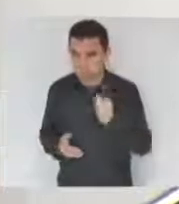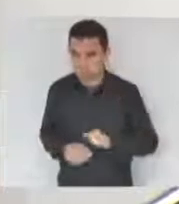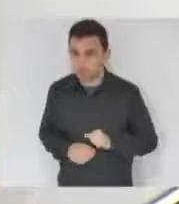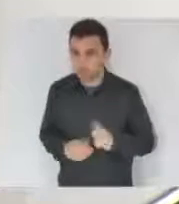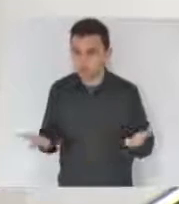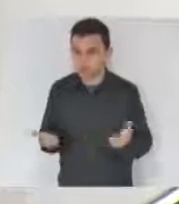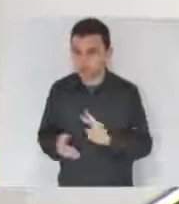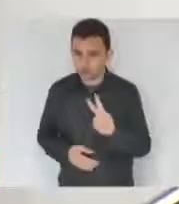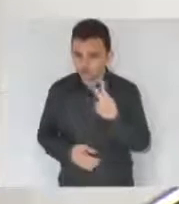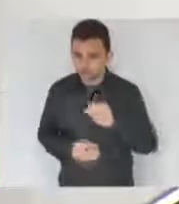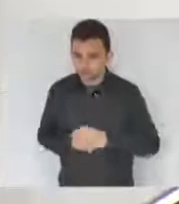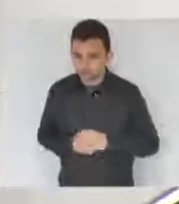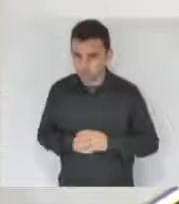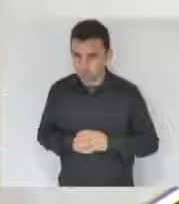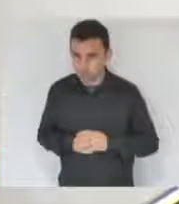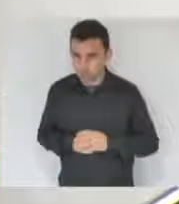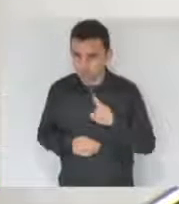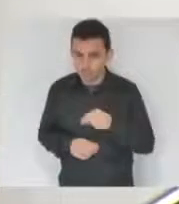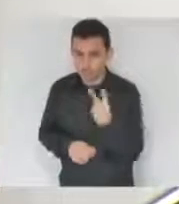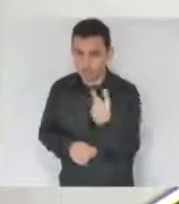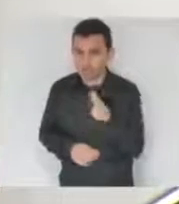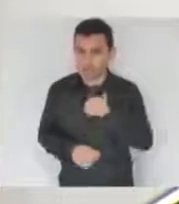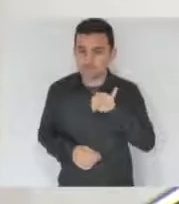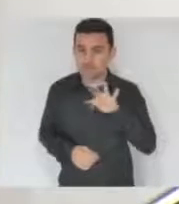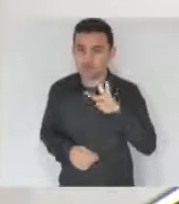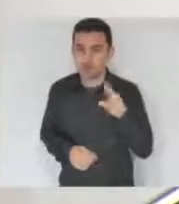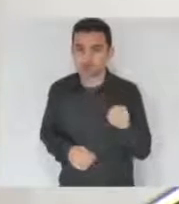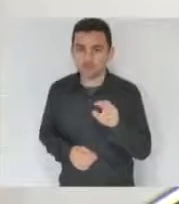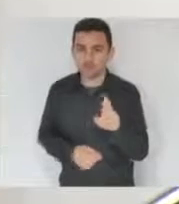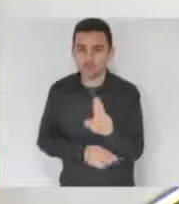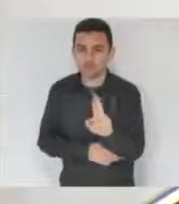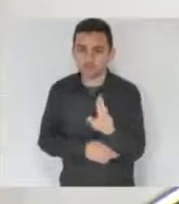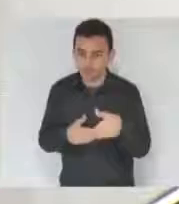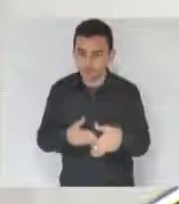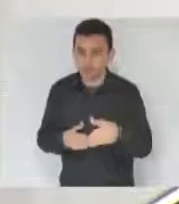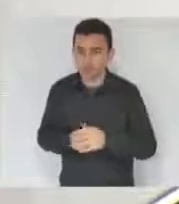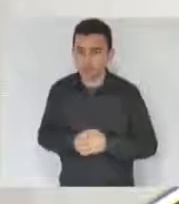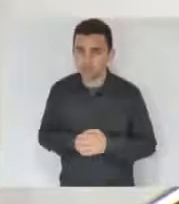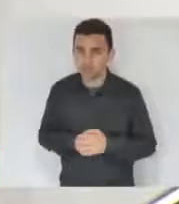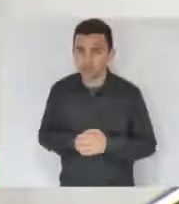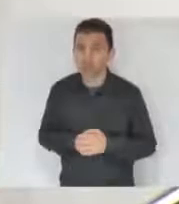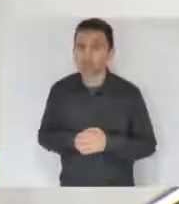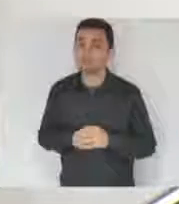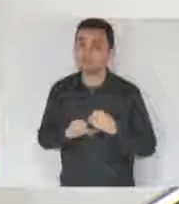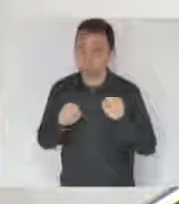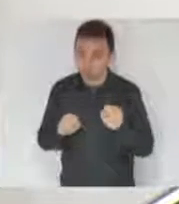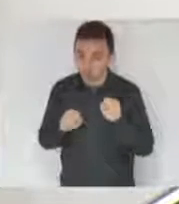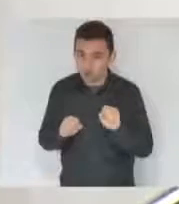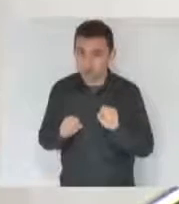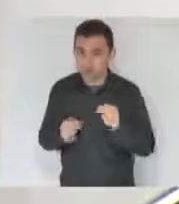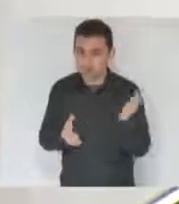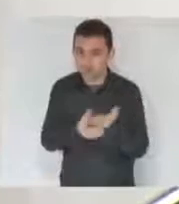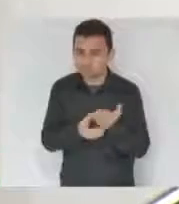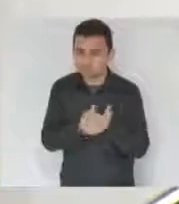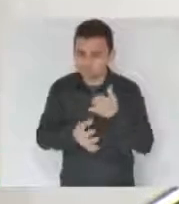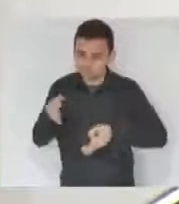questão passa de 2 bilhões de reais, o que a tendência dos julgamentos em